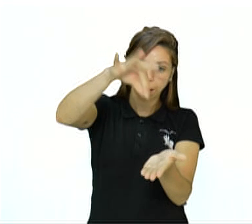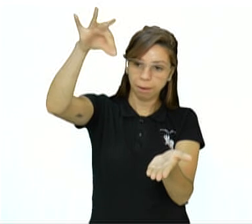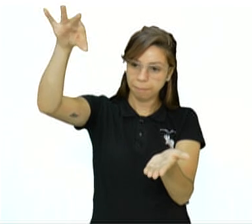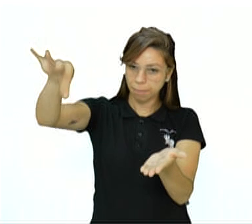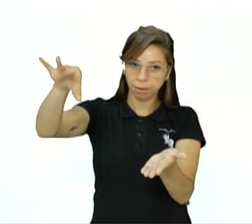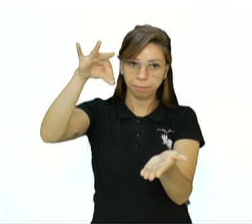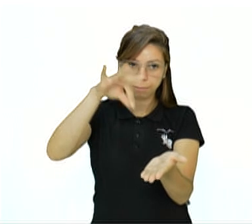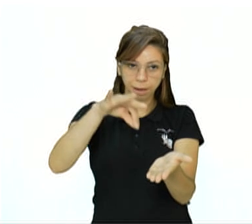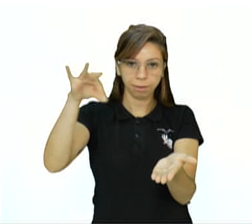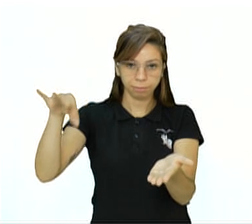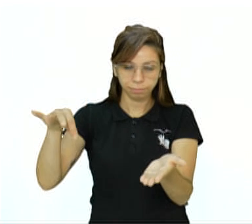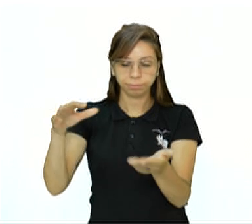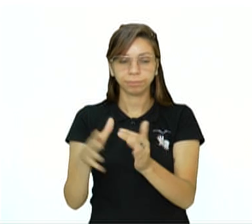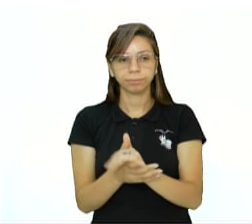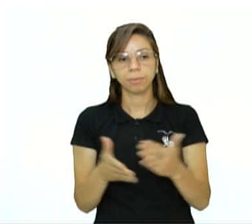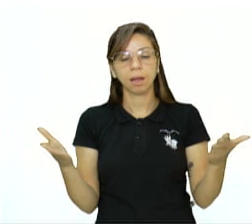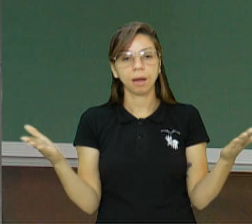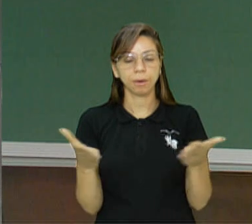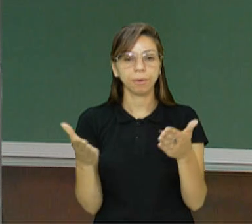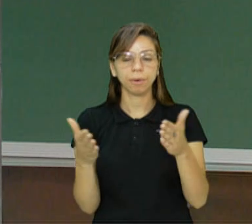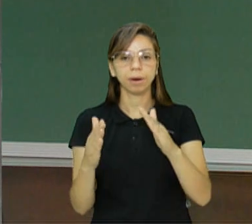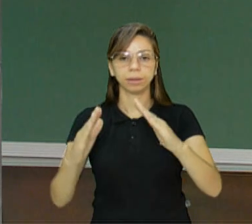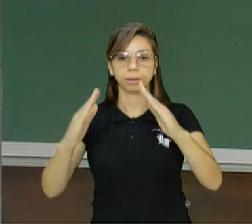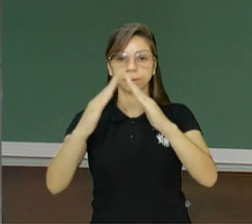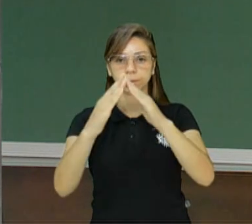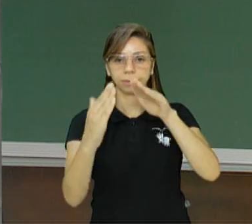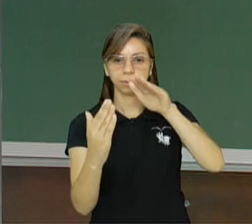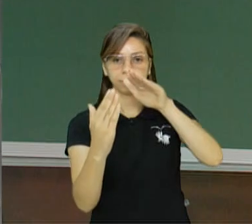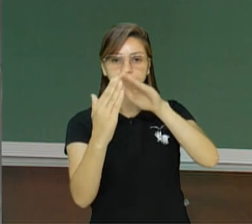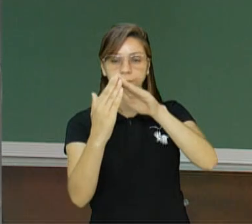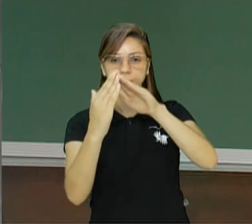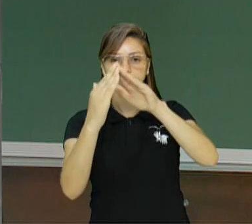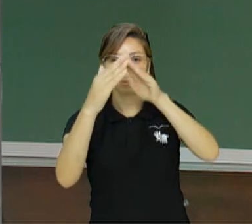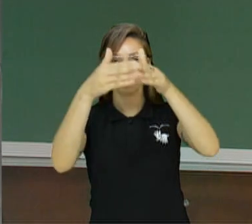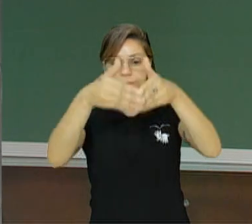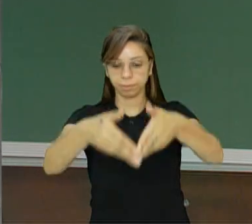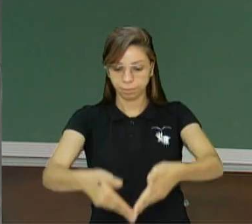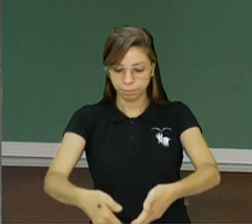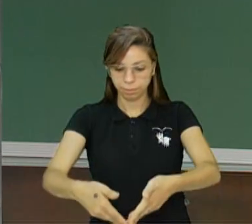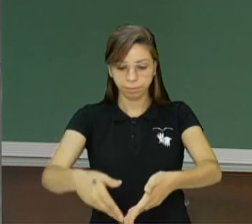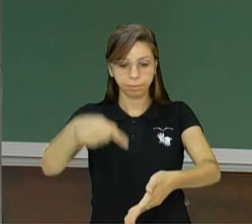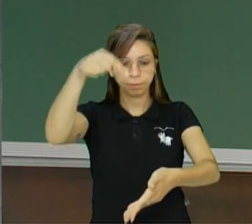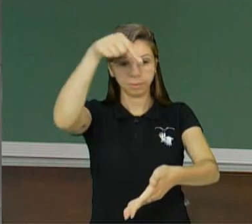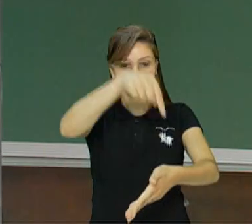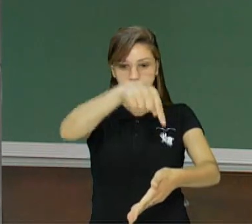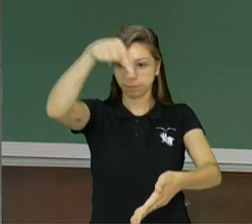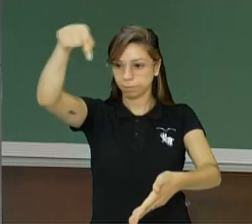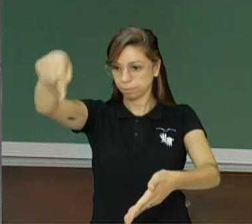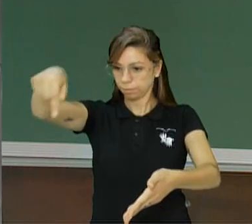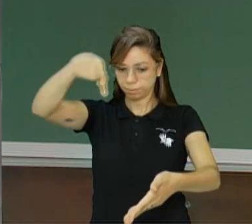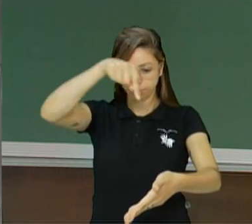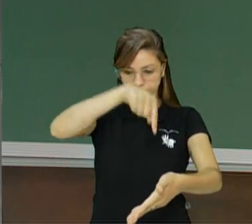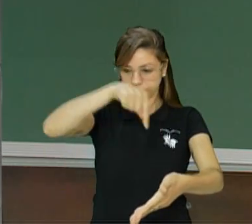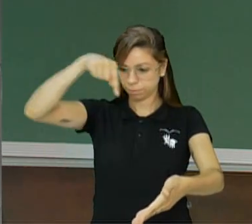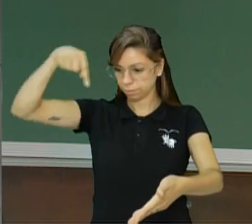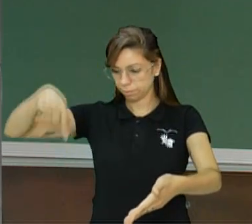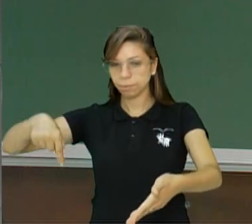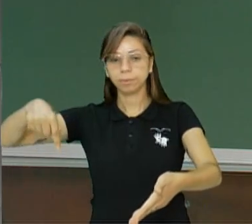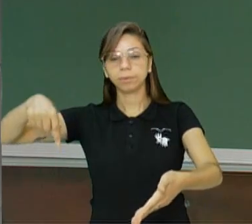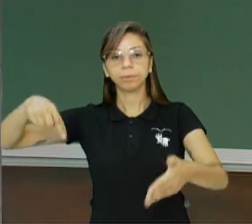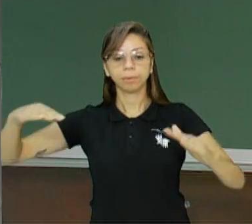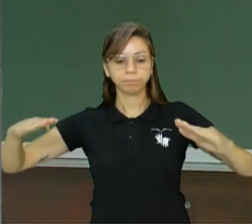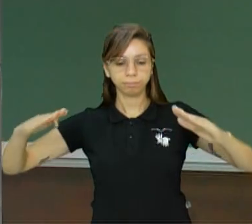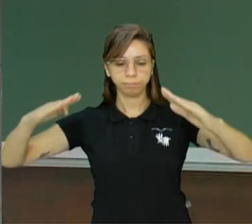fala aqui pra gente, ó. Agora, vire a pirâmide e encaixe em cada jujuba um palitinho levemente